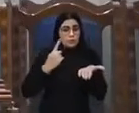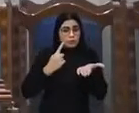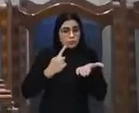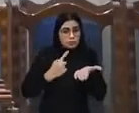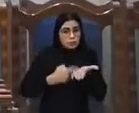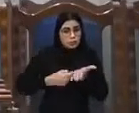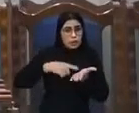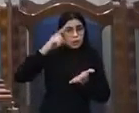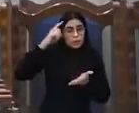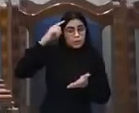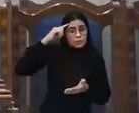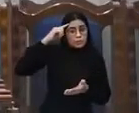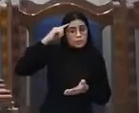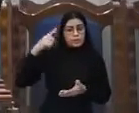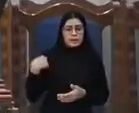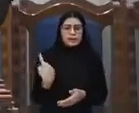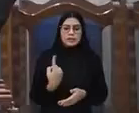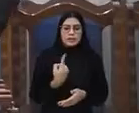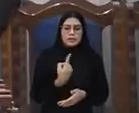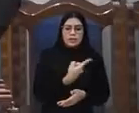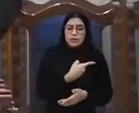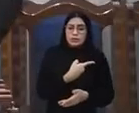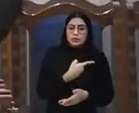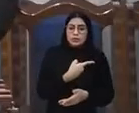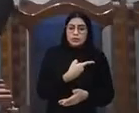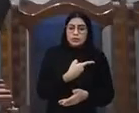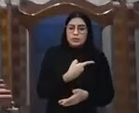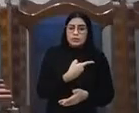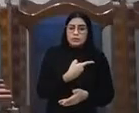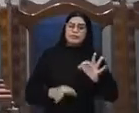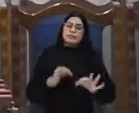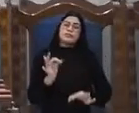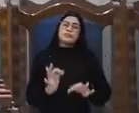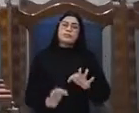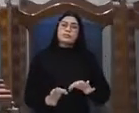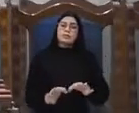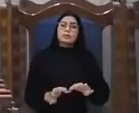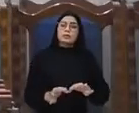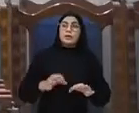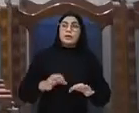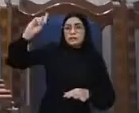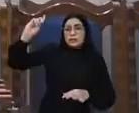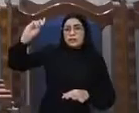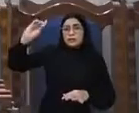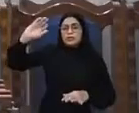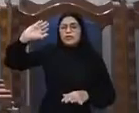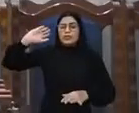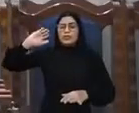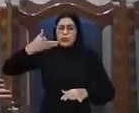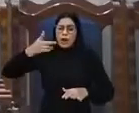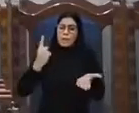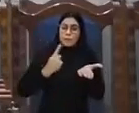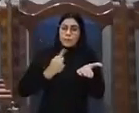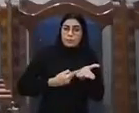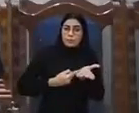prestar conta diante desse Deus, aleluia, e Ele tem determinado esse dia, e este que ressuscitou é quem vai